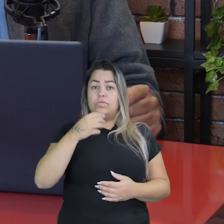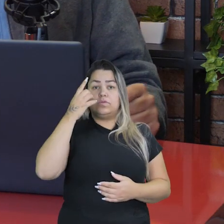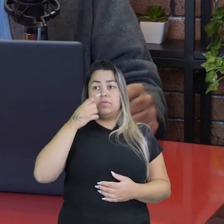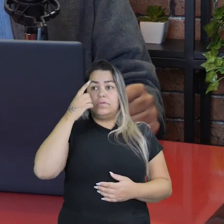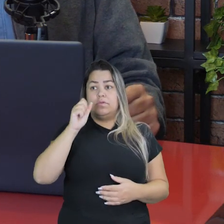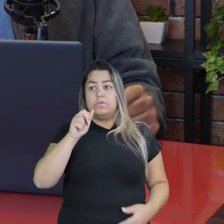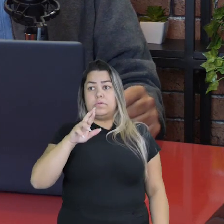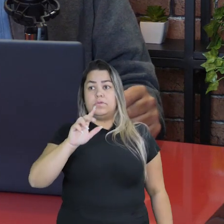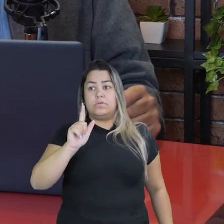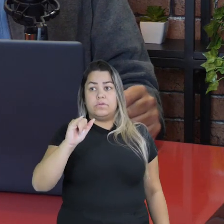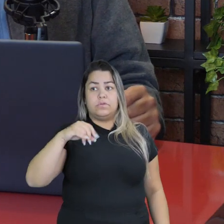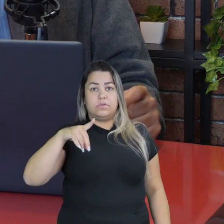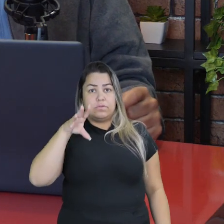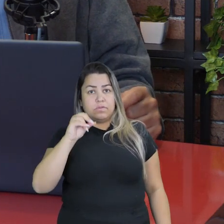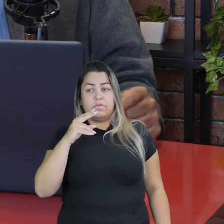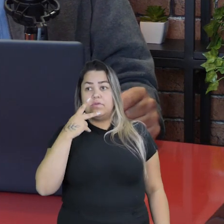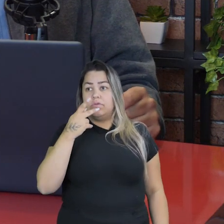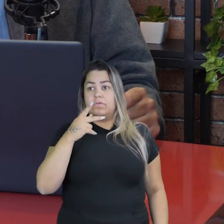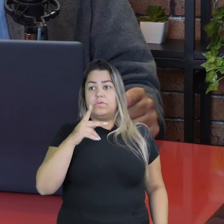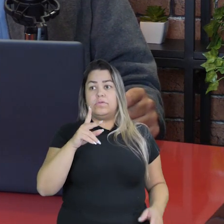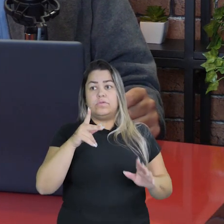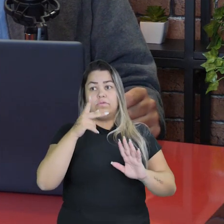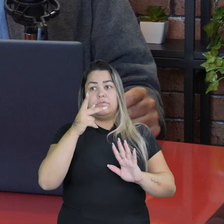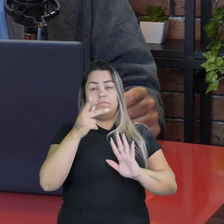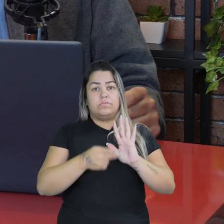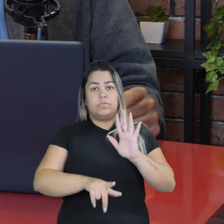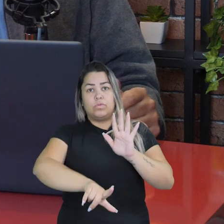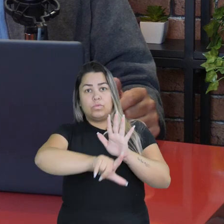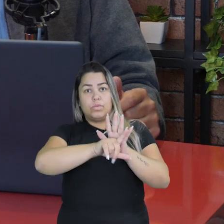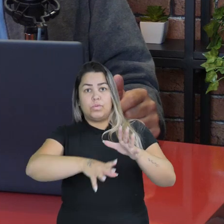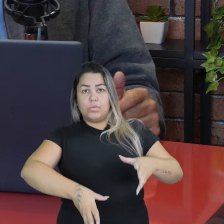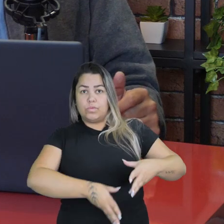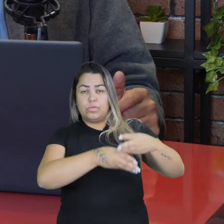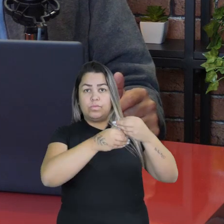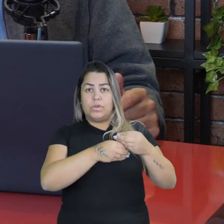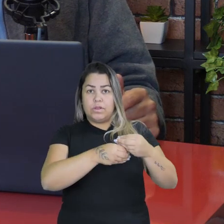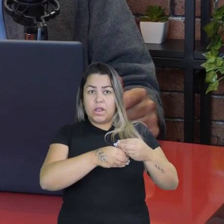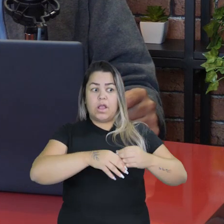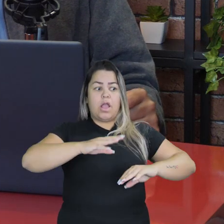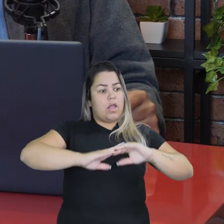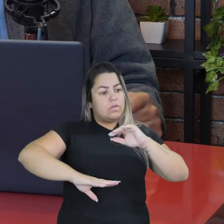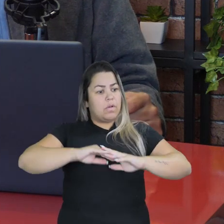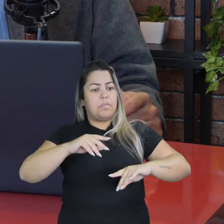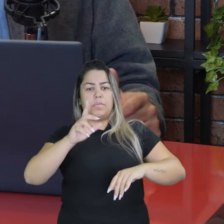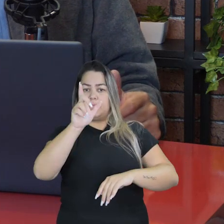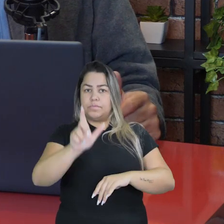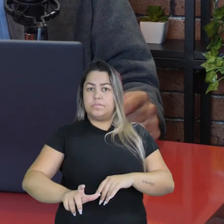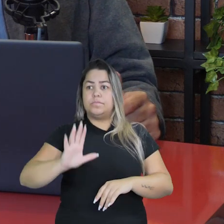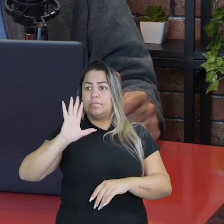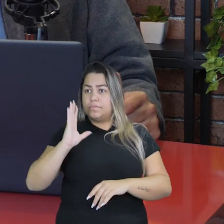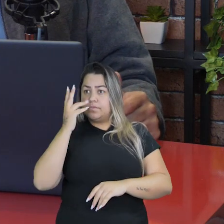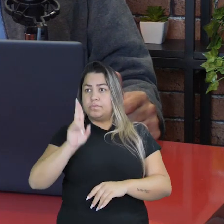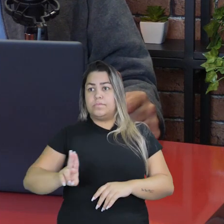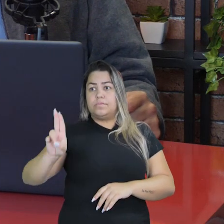federal pelo PT de São Paulo, Arlindo Chinaglia. Ele falou sobre o projeto de lei complementar que visa dar autonomia para